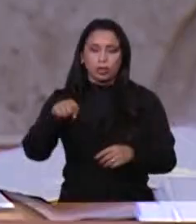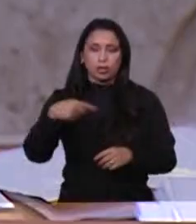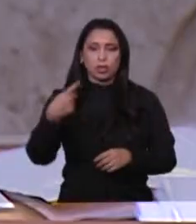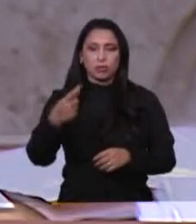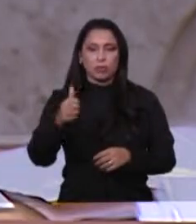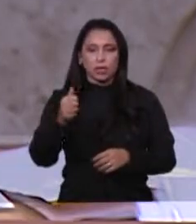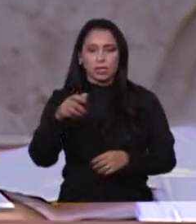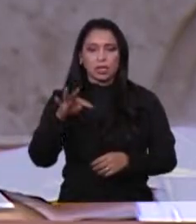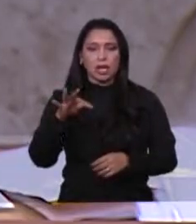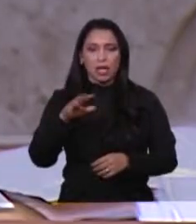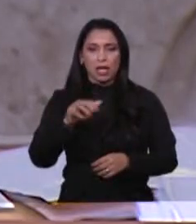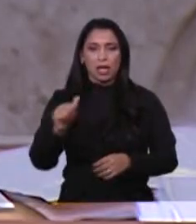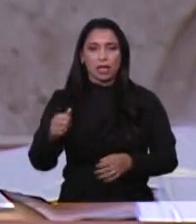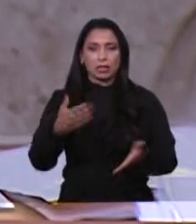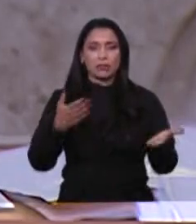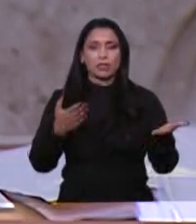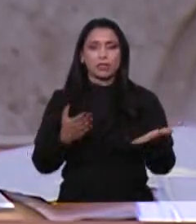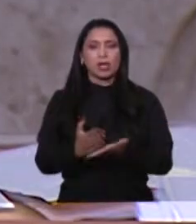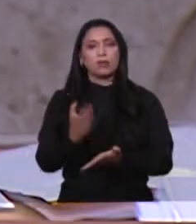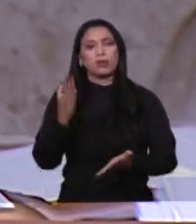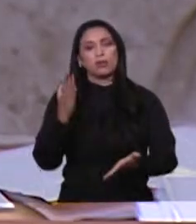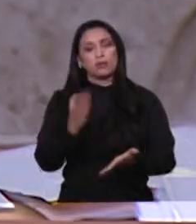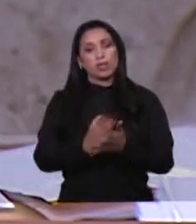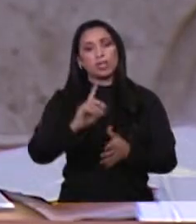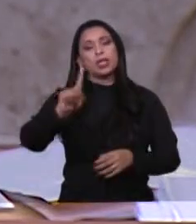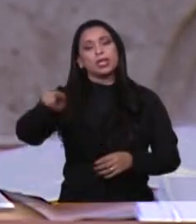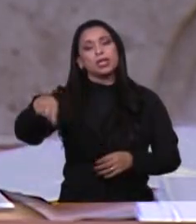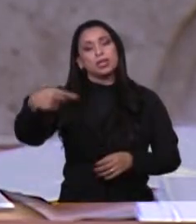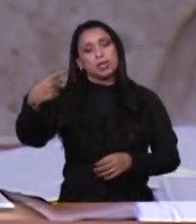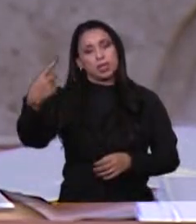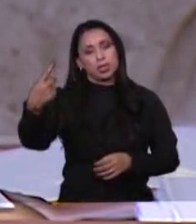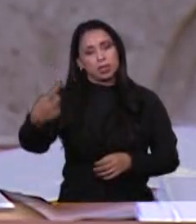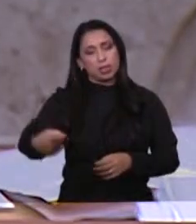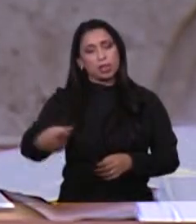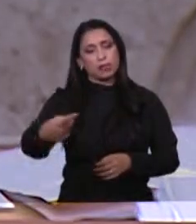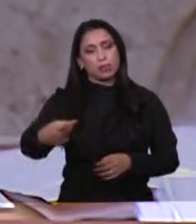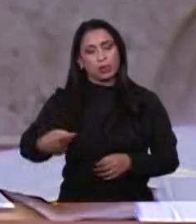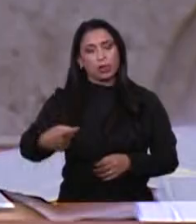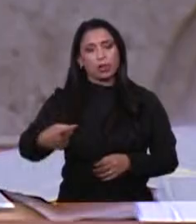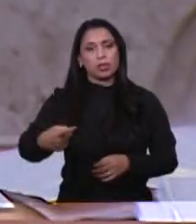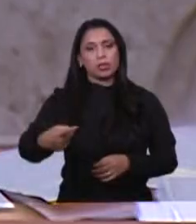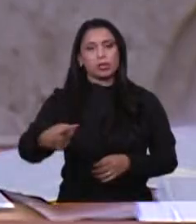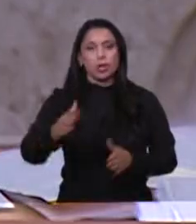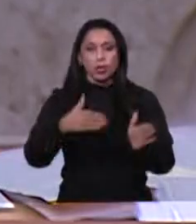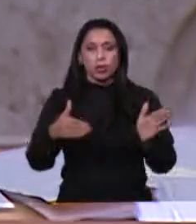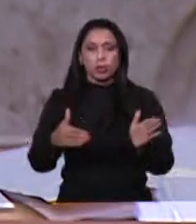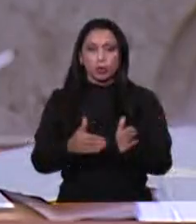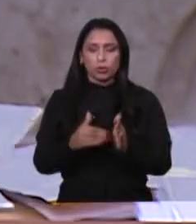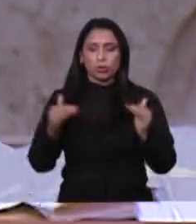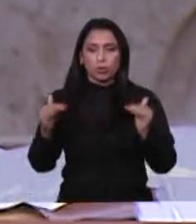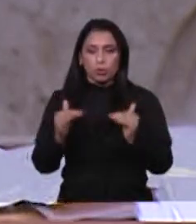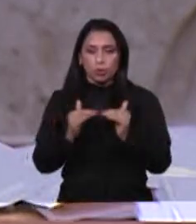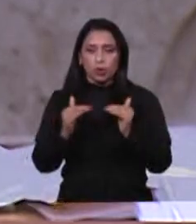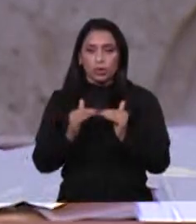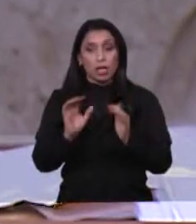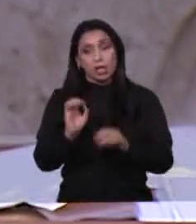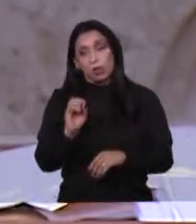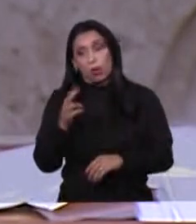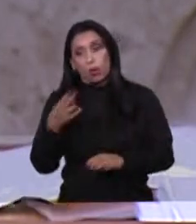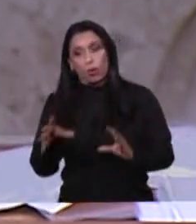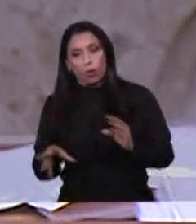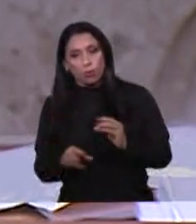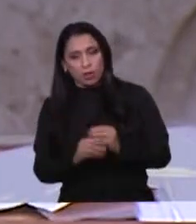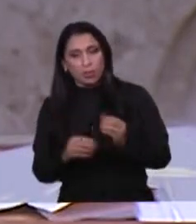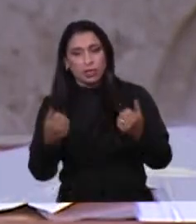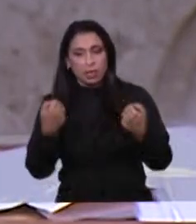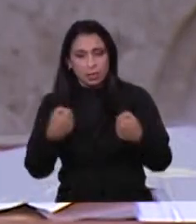a ata será aprovada após a anuência de todos. Ou complementar, se o